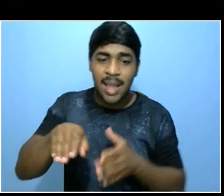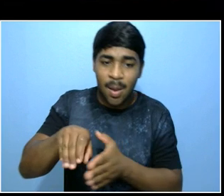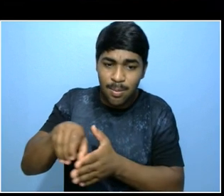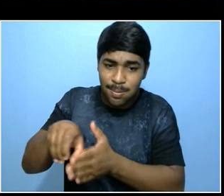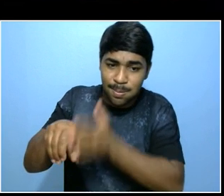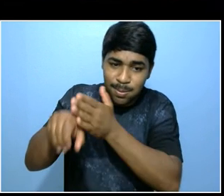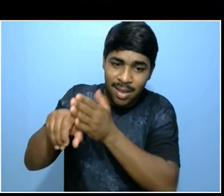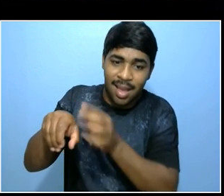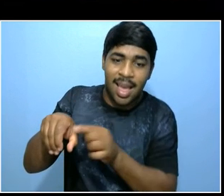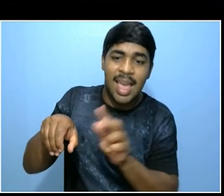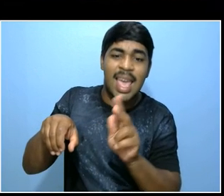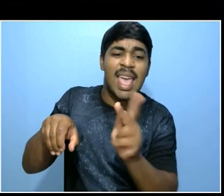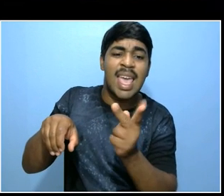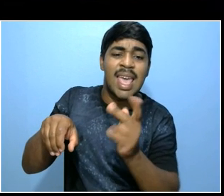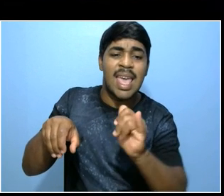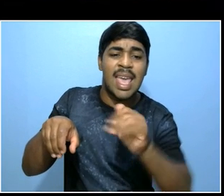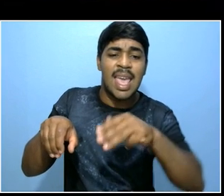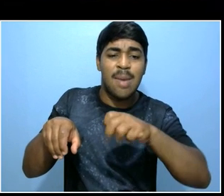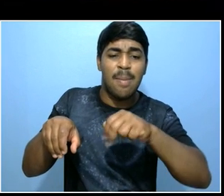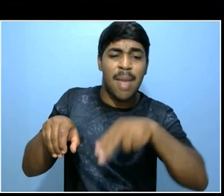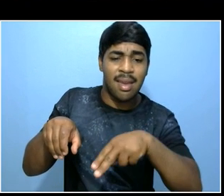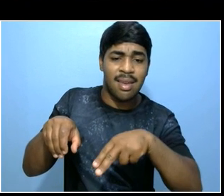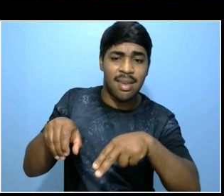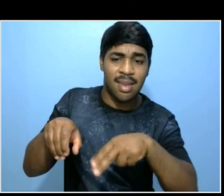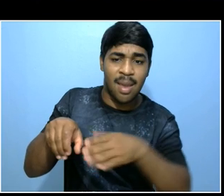que recobre o canal vaginal da mulher.